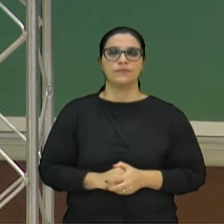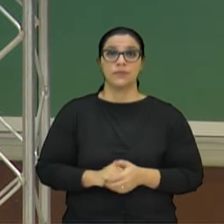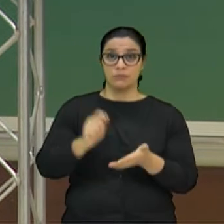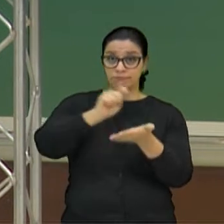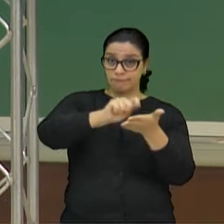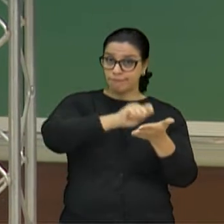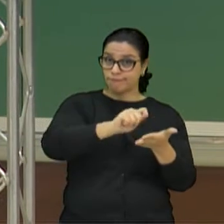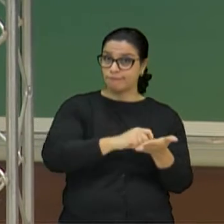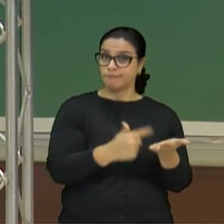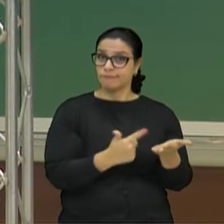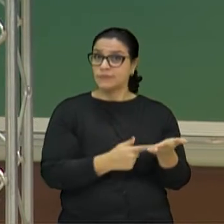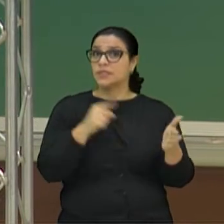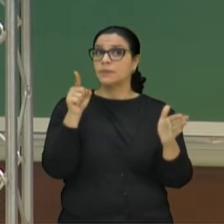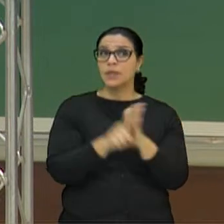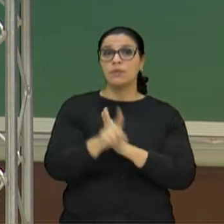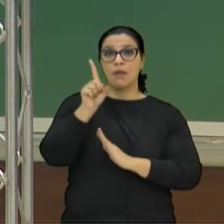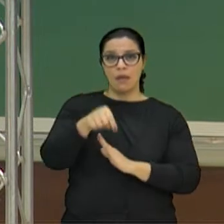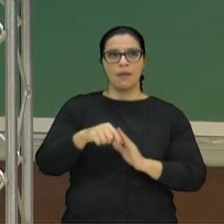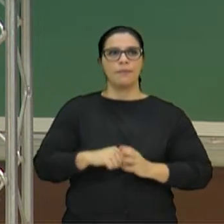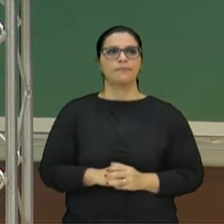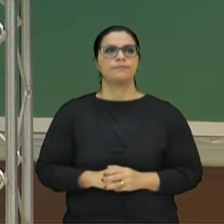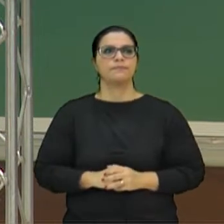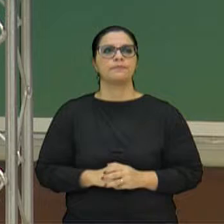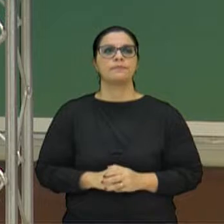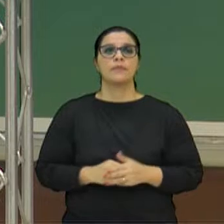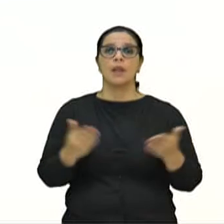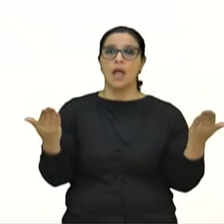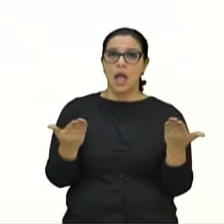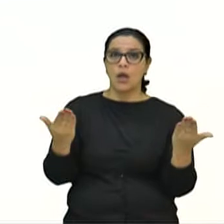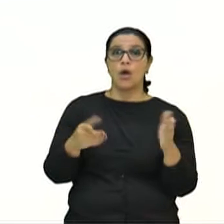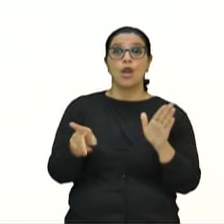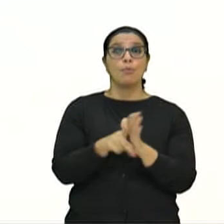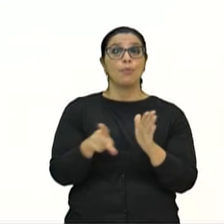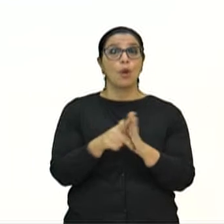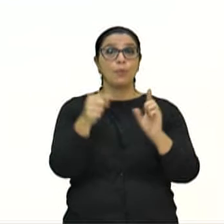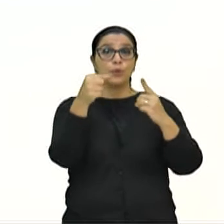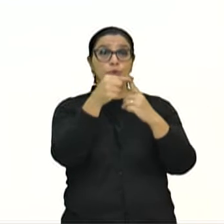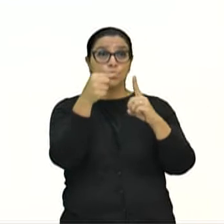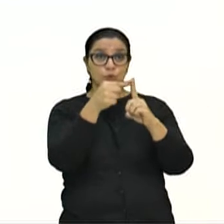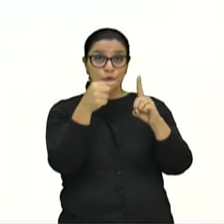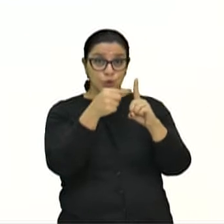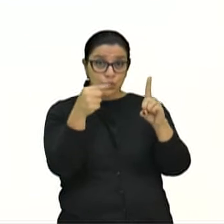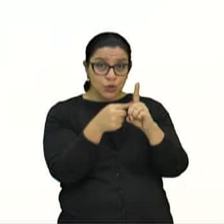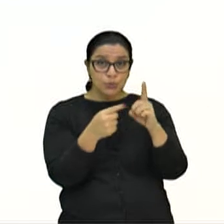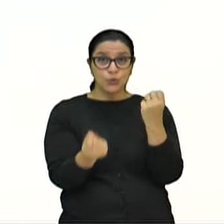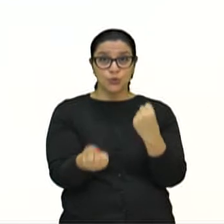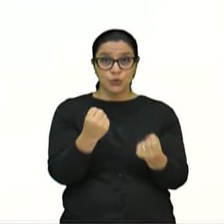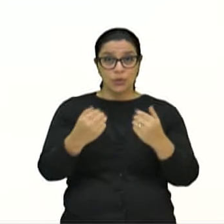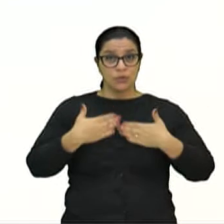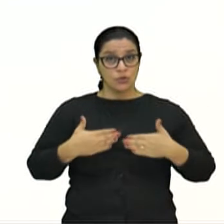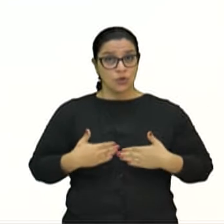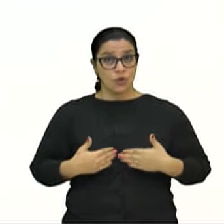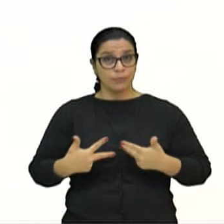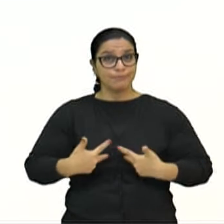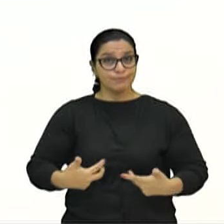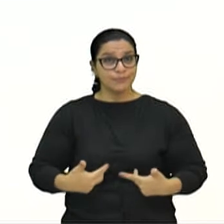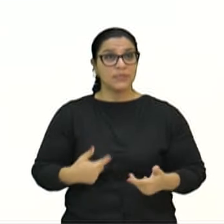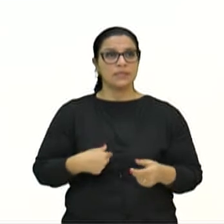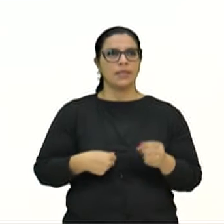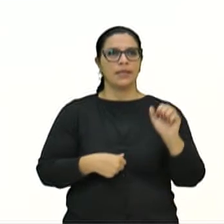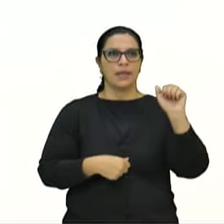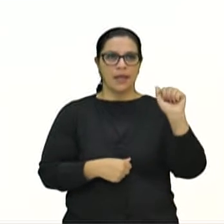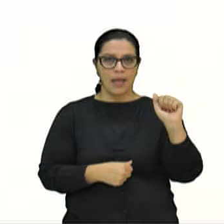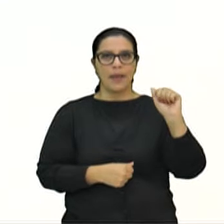anota no seu caderno, a pergunta é a seguinte: são exemplos de ginástica de conscientização corporal. Então está